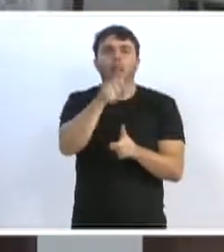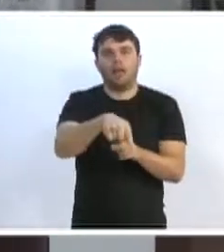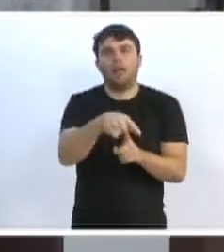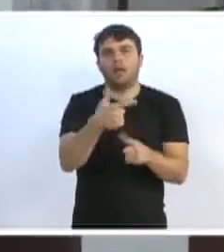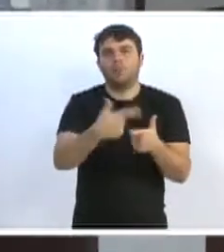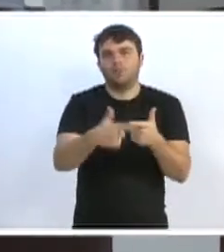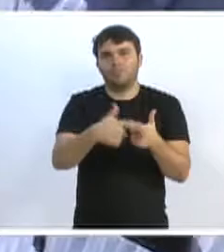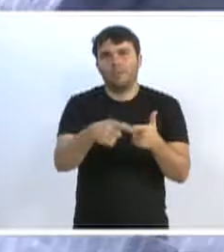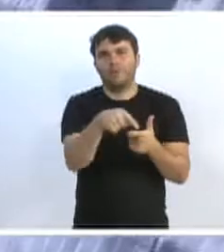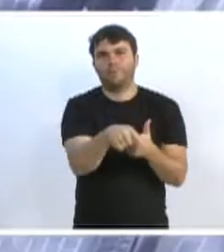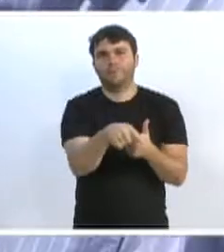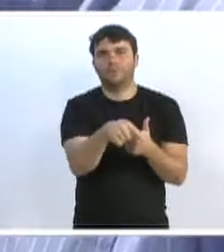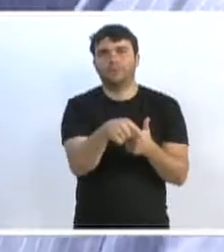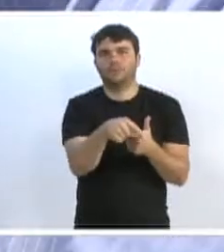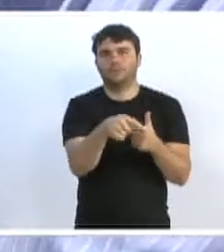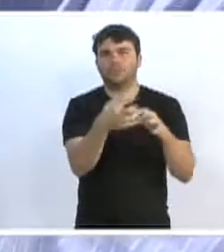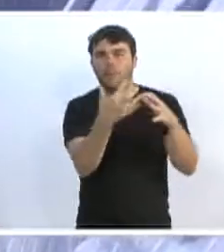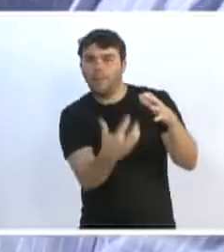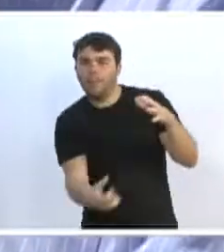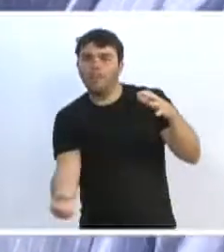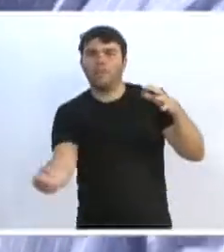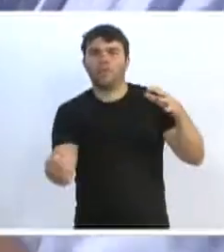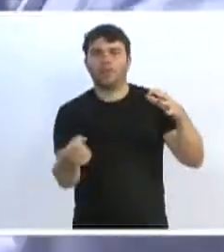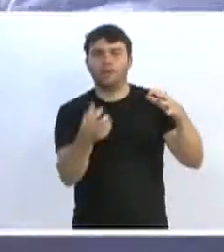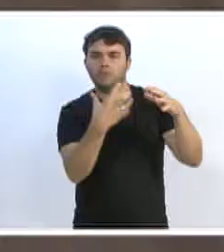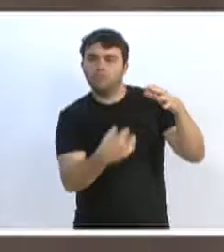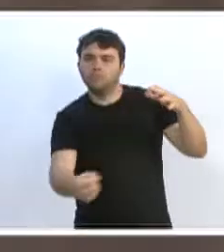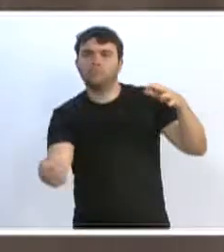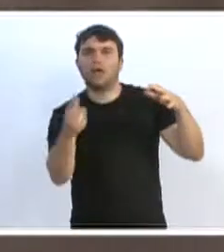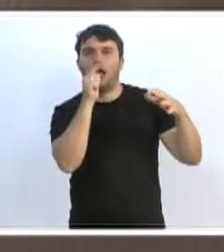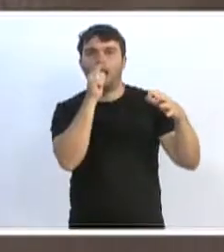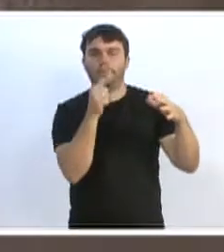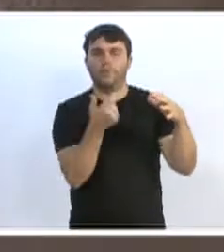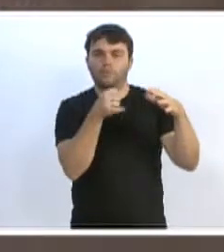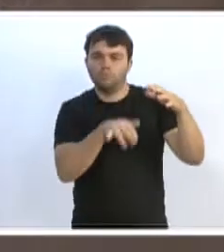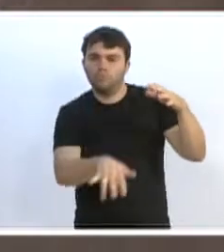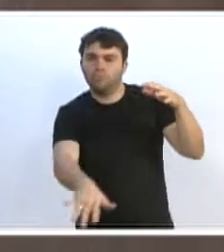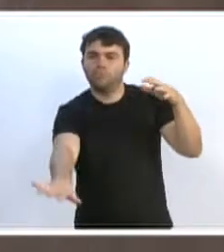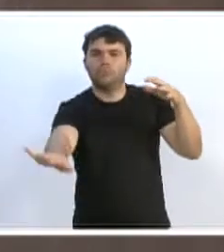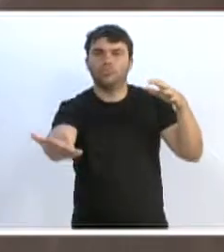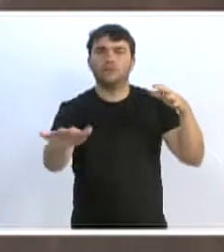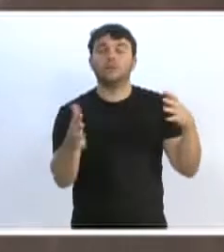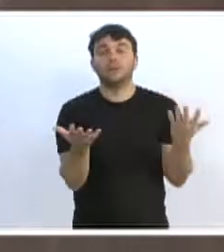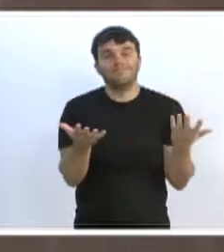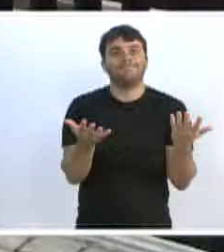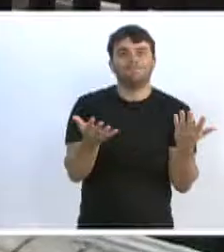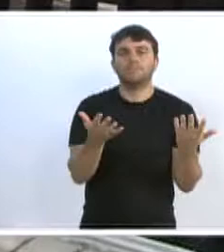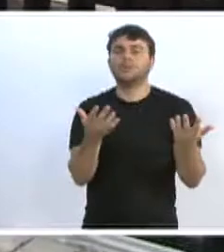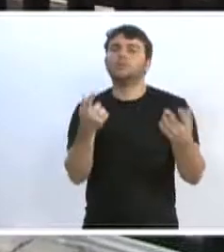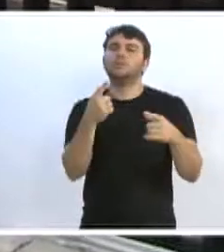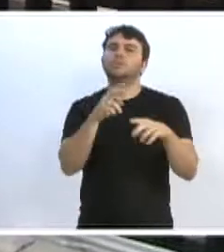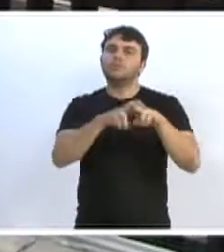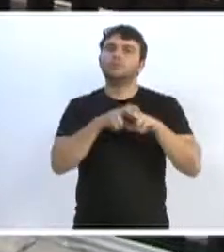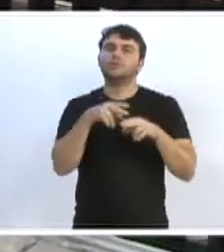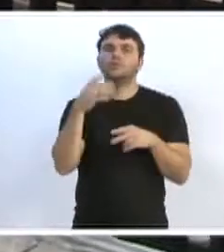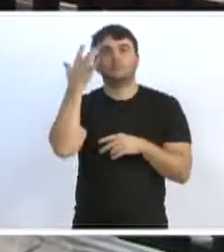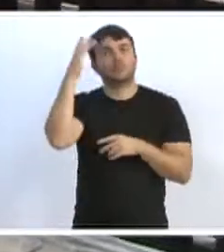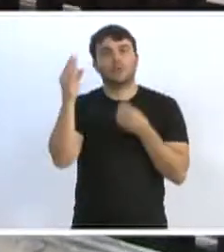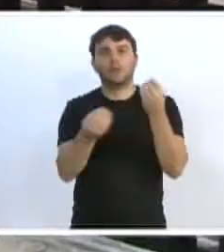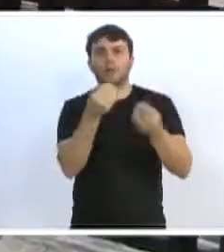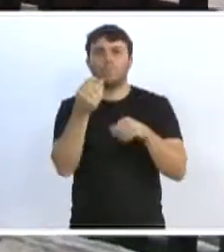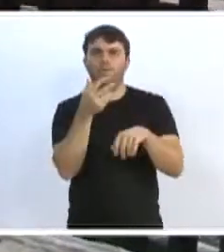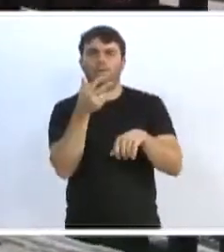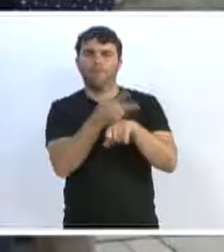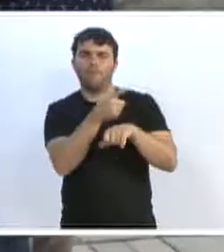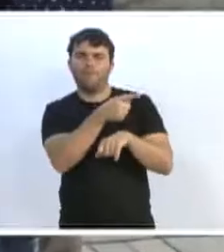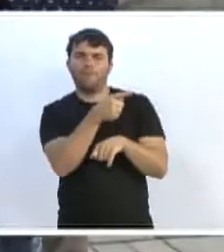na parte da drenagem. E levando, pasme, até numa condição lá que não sei se vai ser possível na filmagem